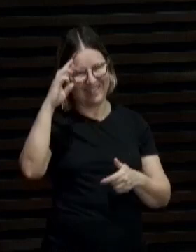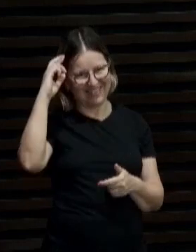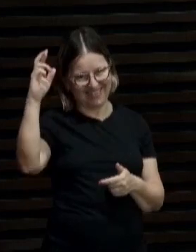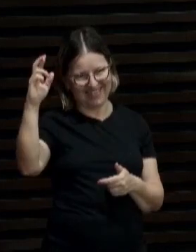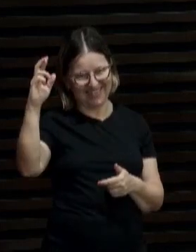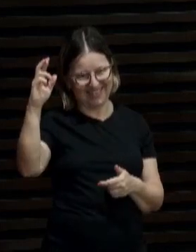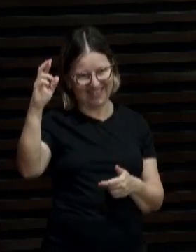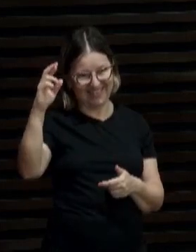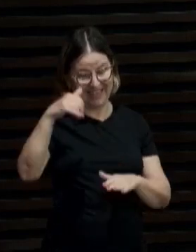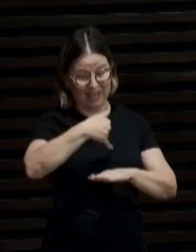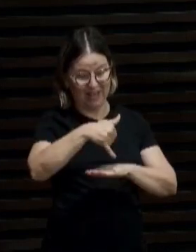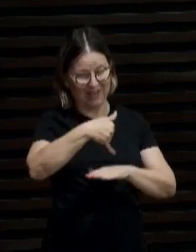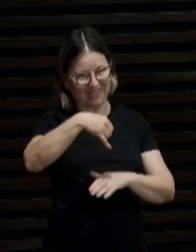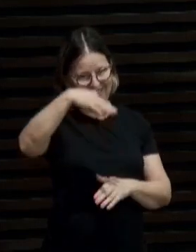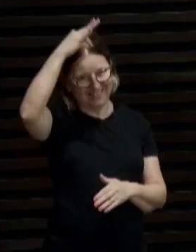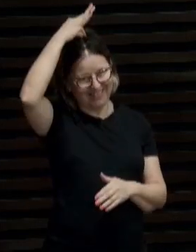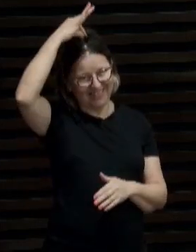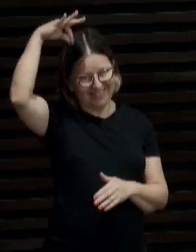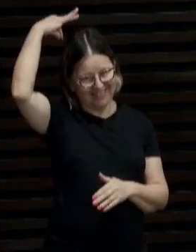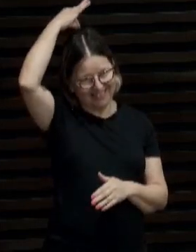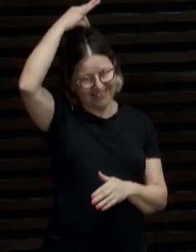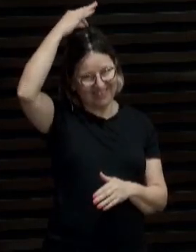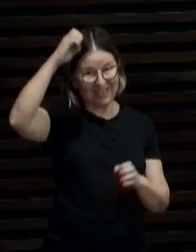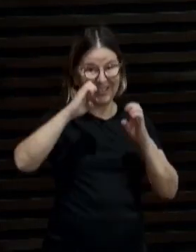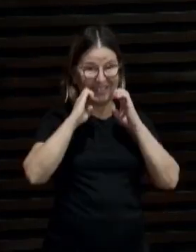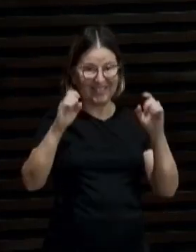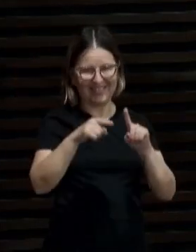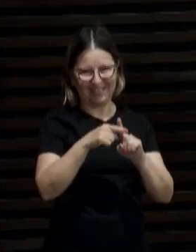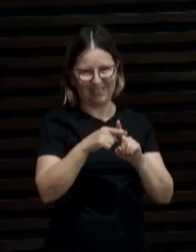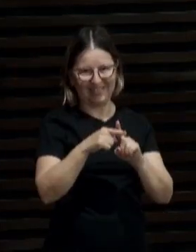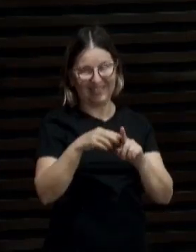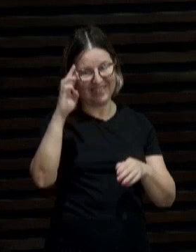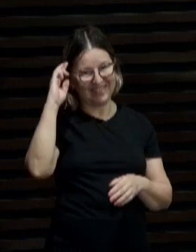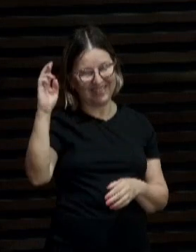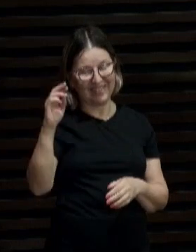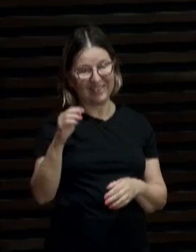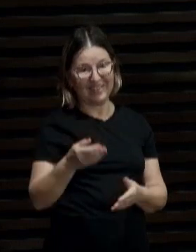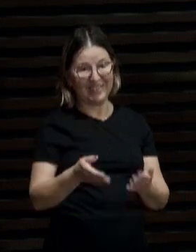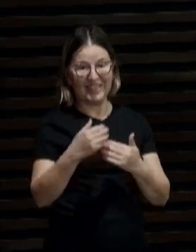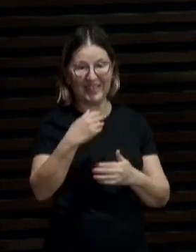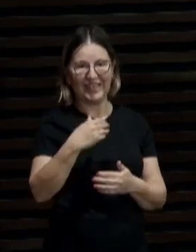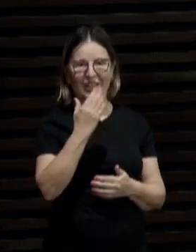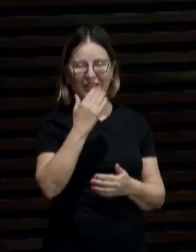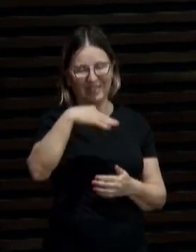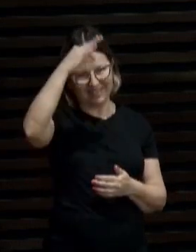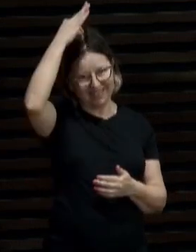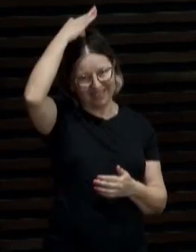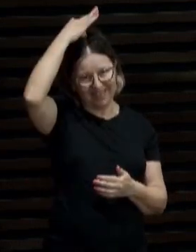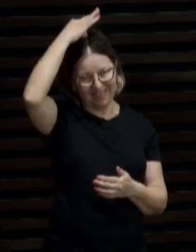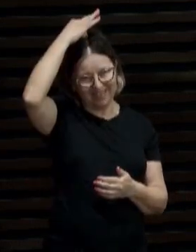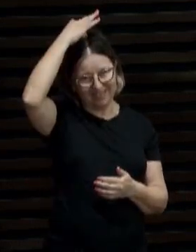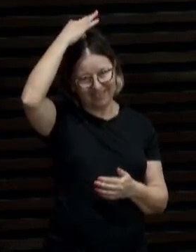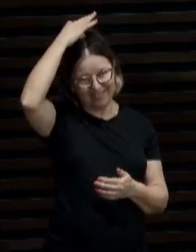da unção do Espírito e o trabalhar da cruz. Ele nos alimenta, ele nos mantém vivos, ele nos mantém